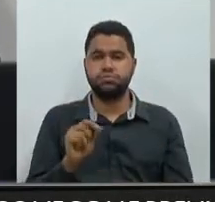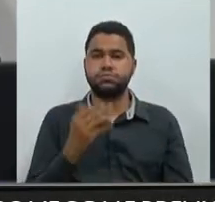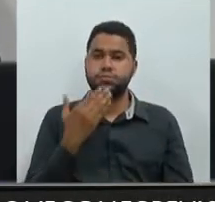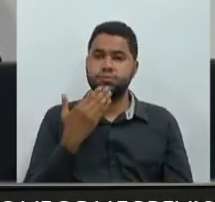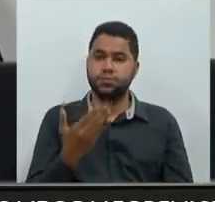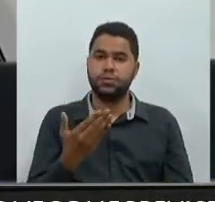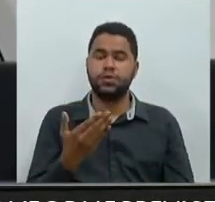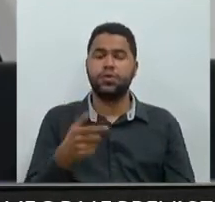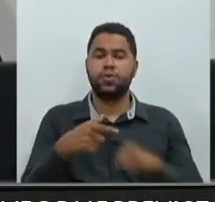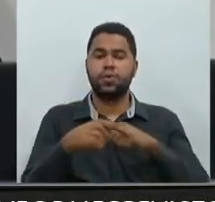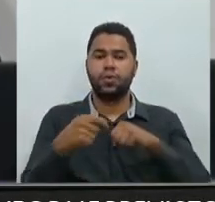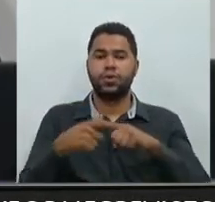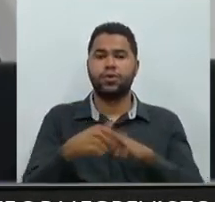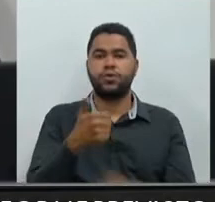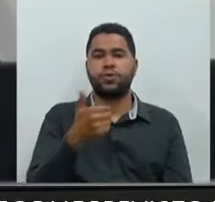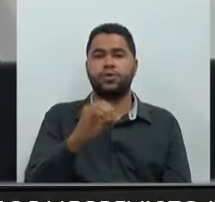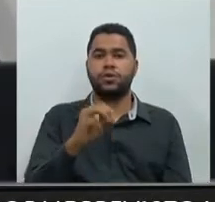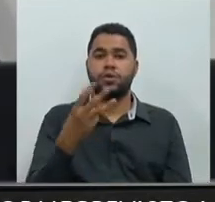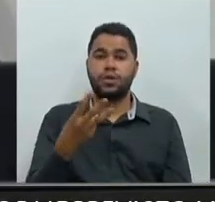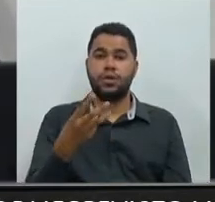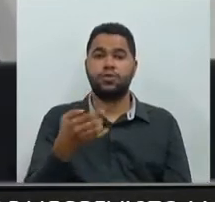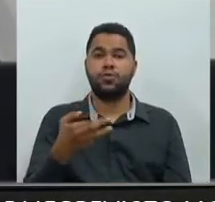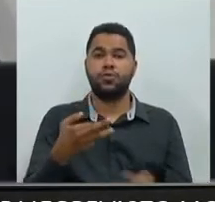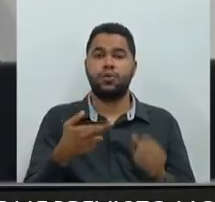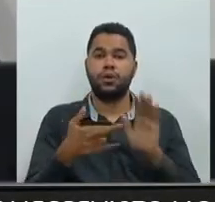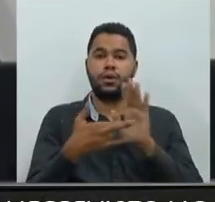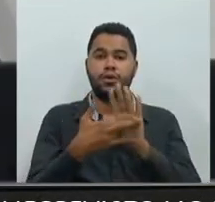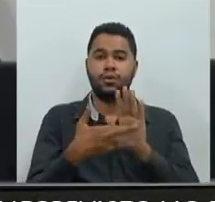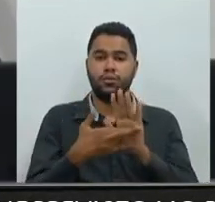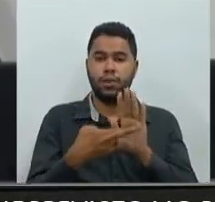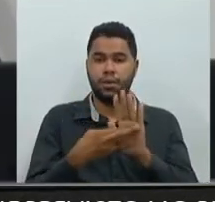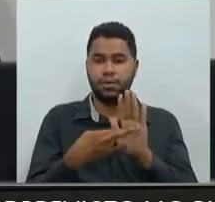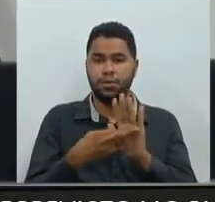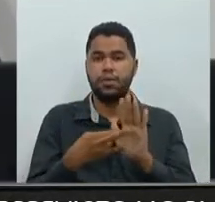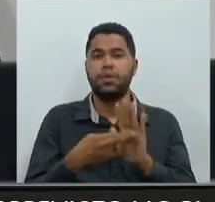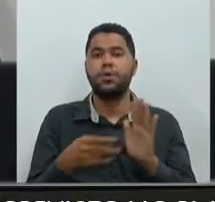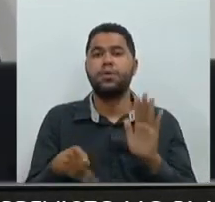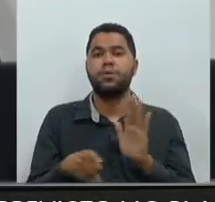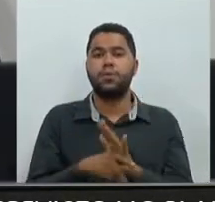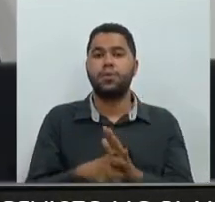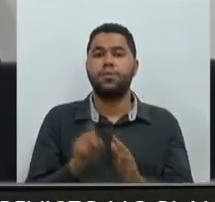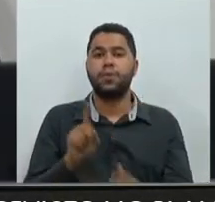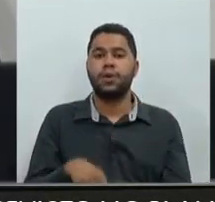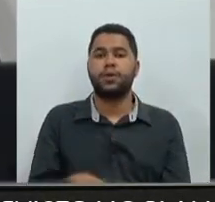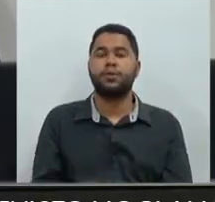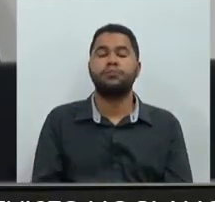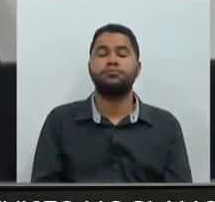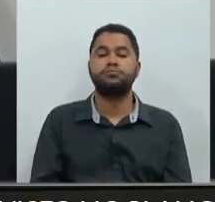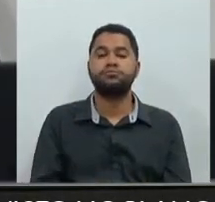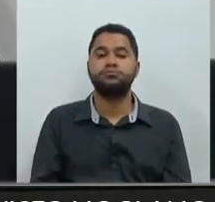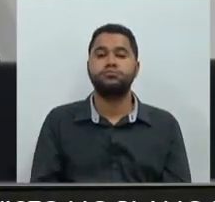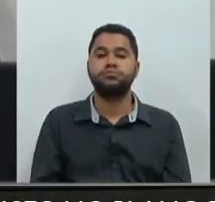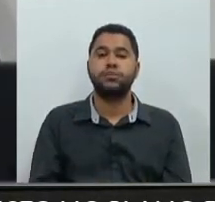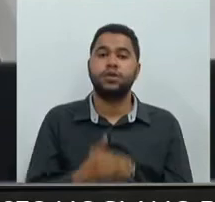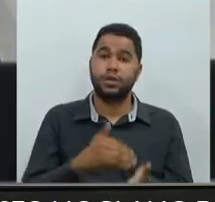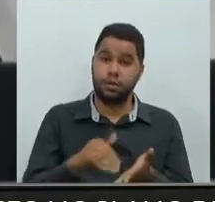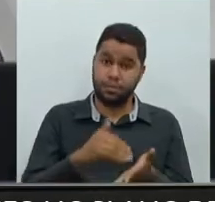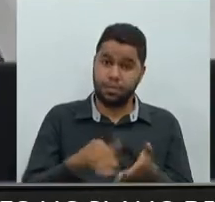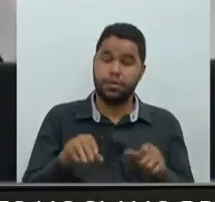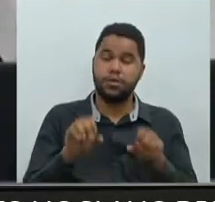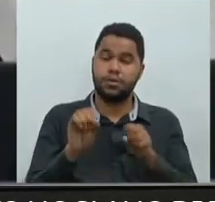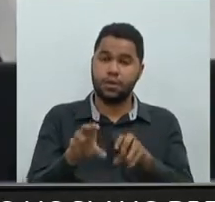pelo artigo 103 do Regimento Interno, seja encaminhado à Secretaria de Estado, agora a SEGOV, né, e também à Secretaria de